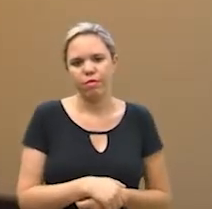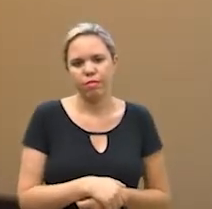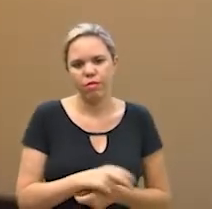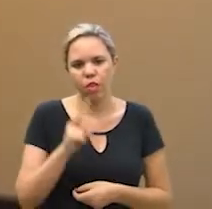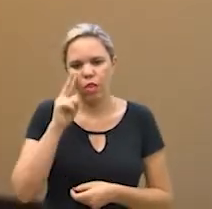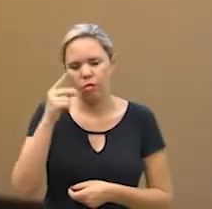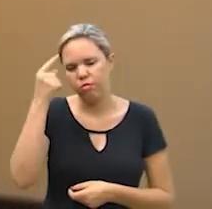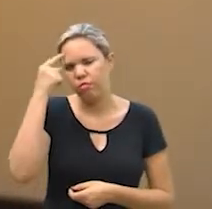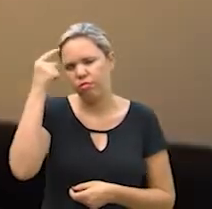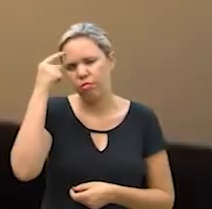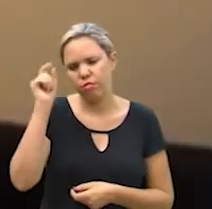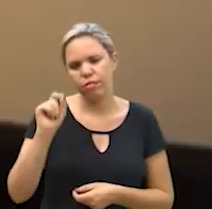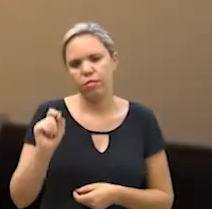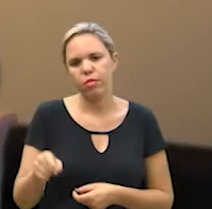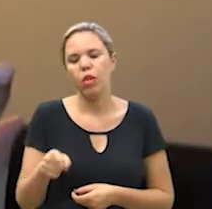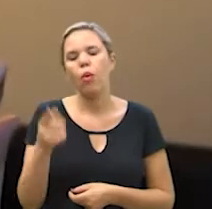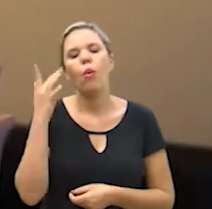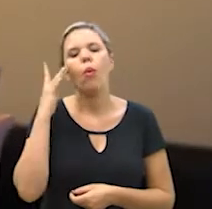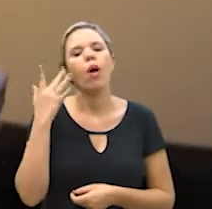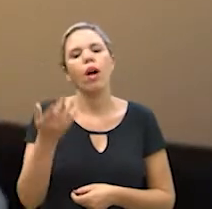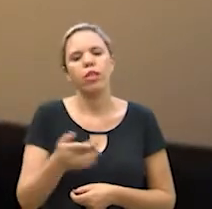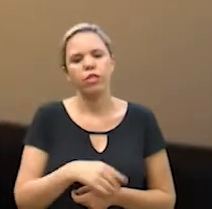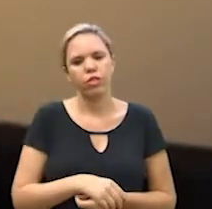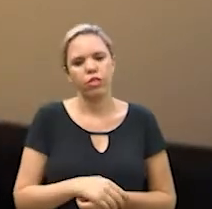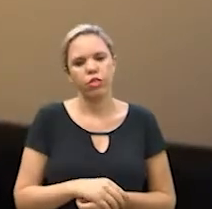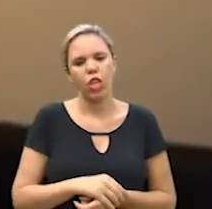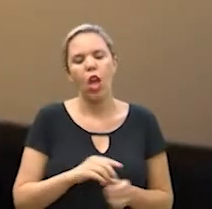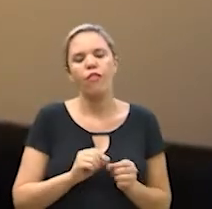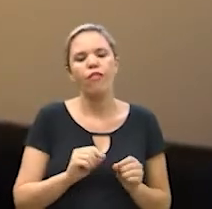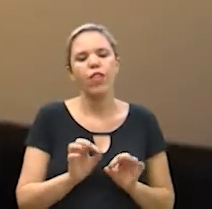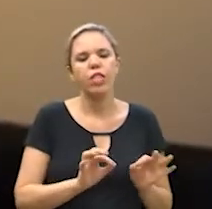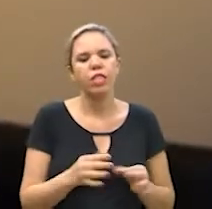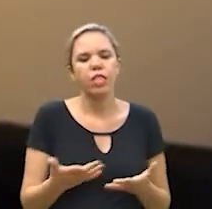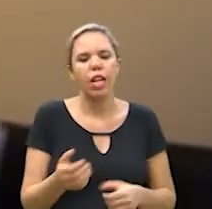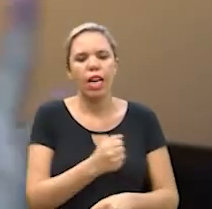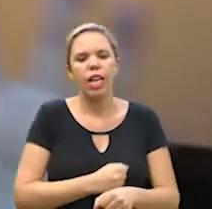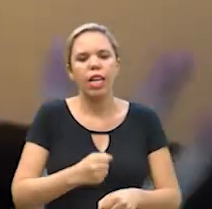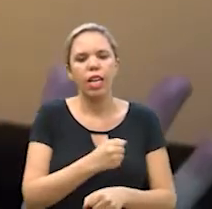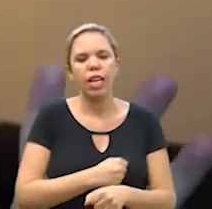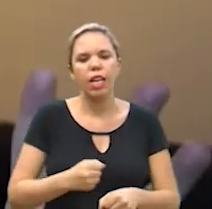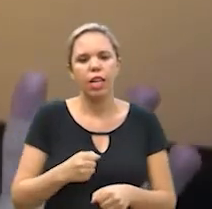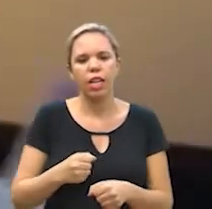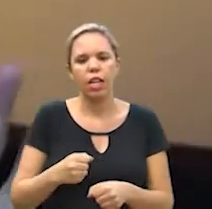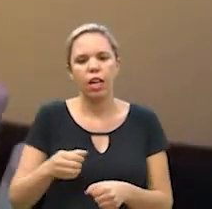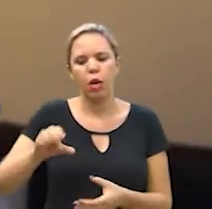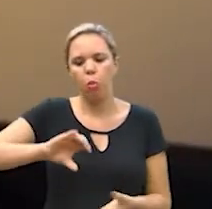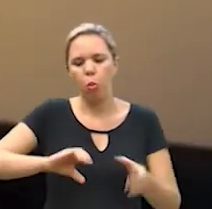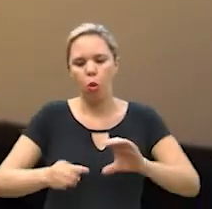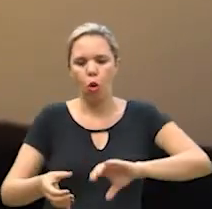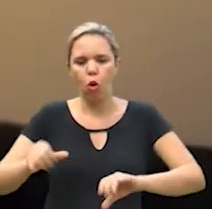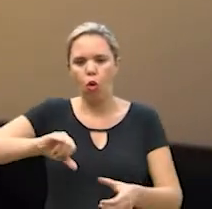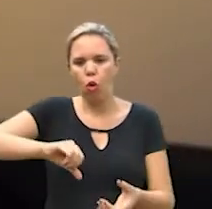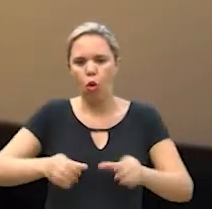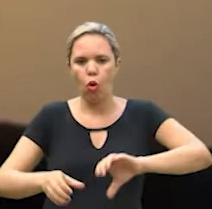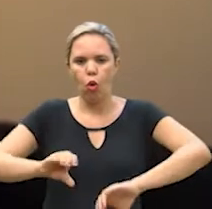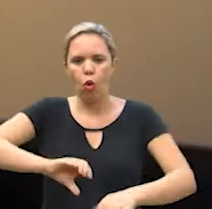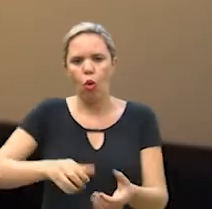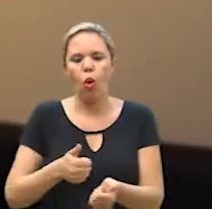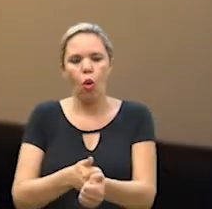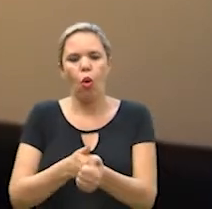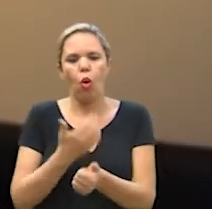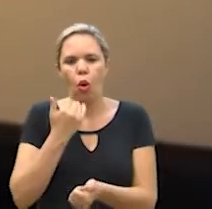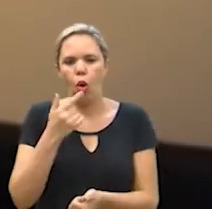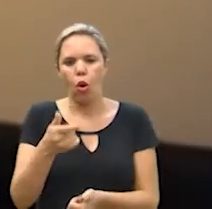Olha só, me deu uma ideia aqui. O que vocês acham de eu fazer receitas de molhos para acompanhar os nossos